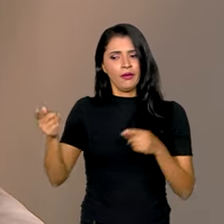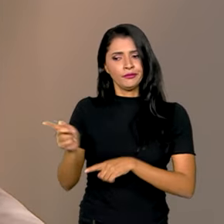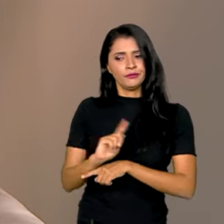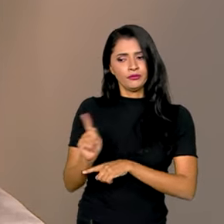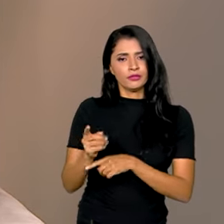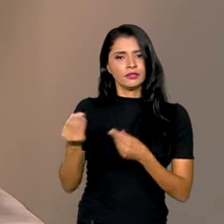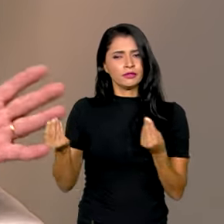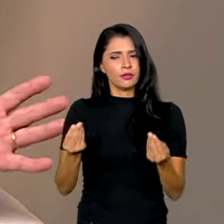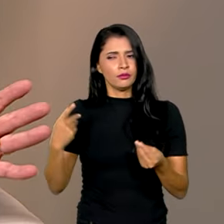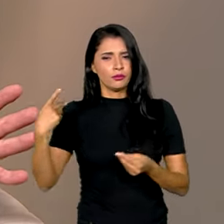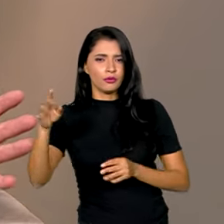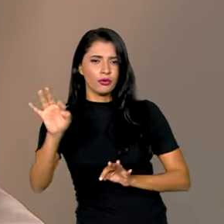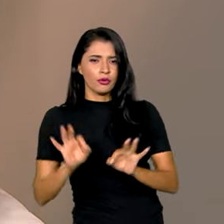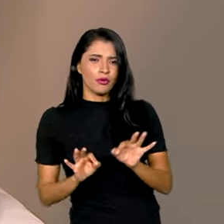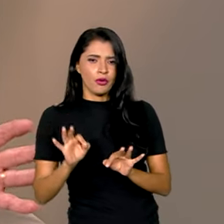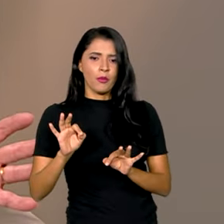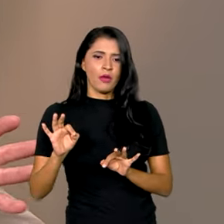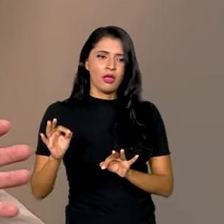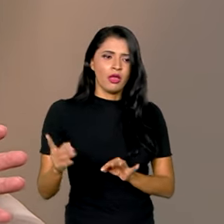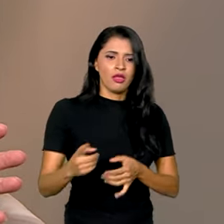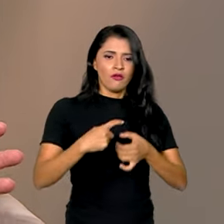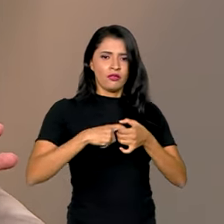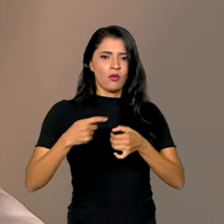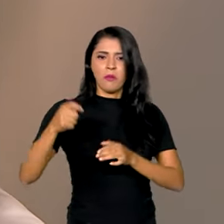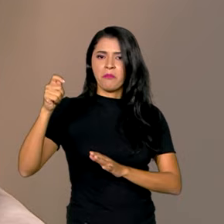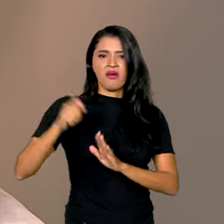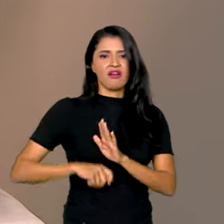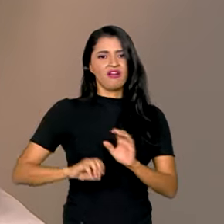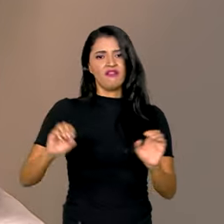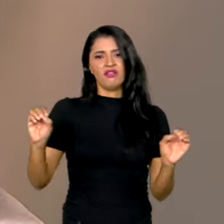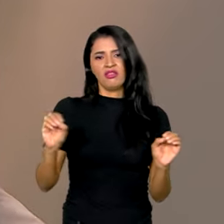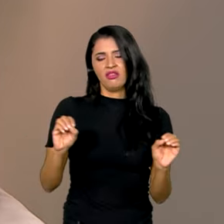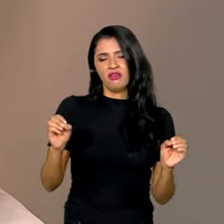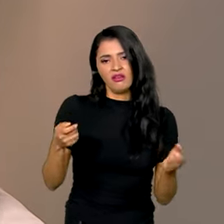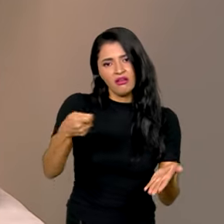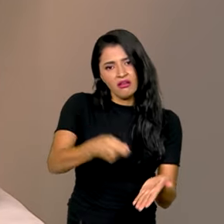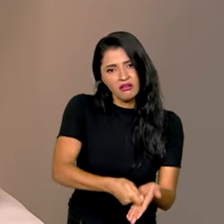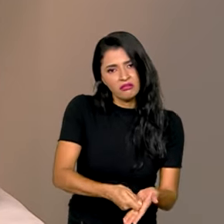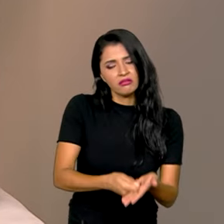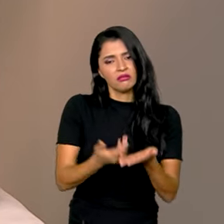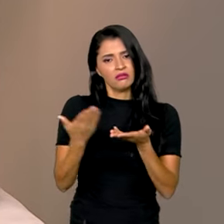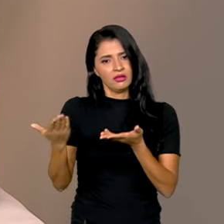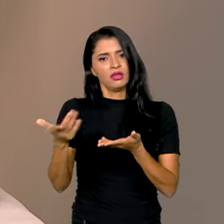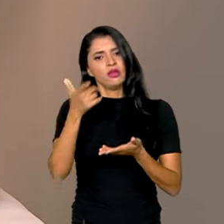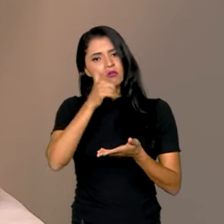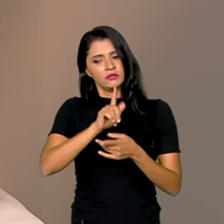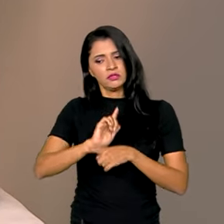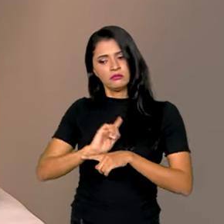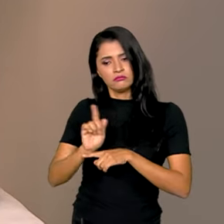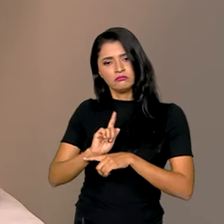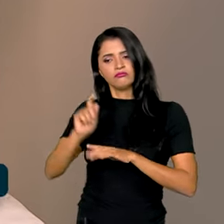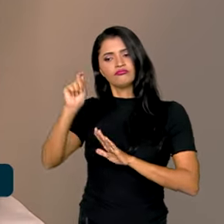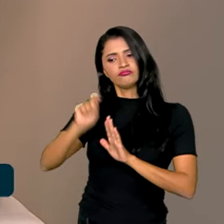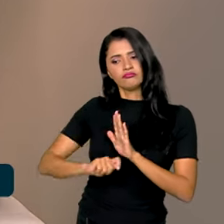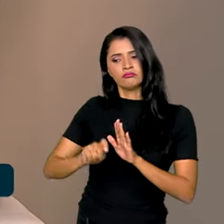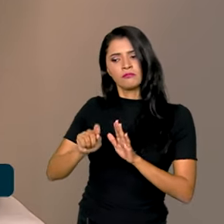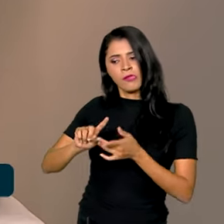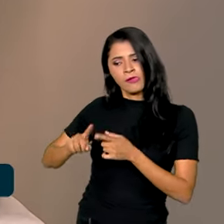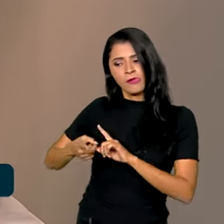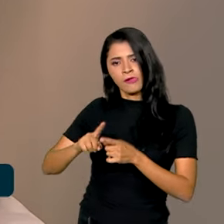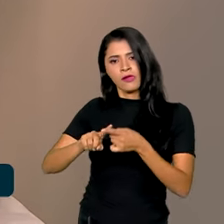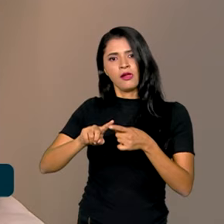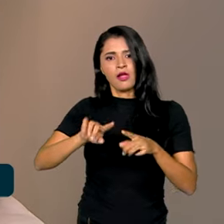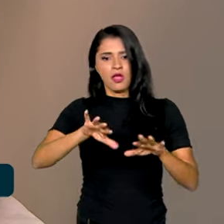e nunca há praticamente resgate. Então, não pagava imposto. Então, se fazia muita gestão tributária e agora,